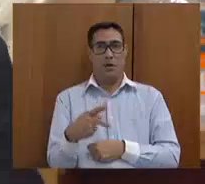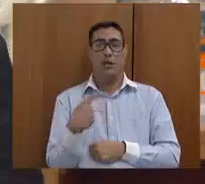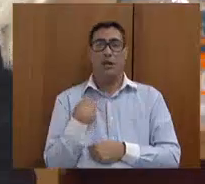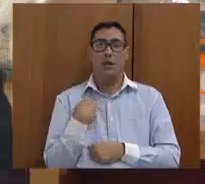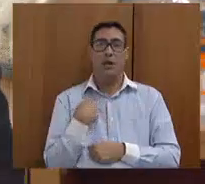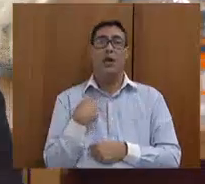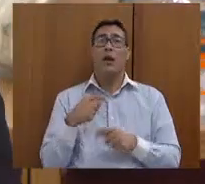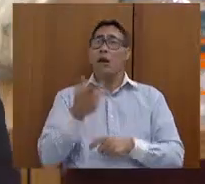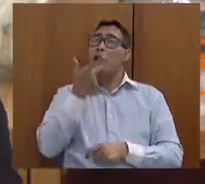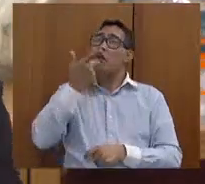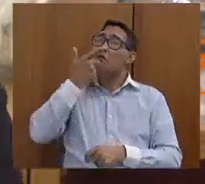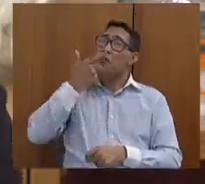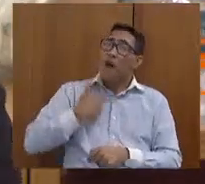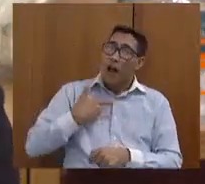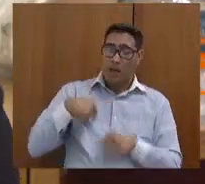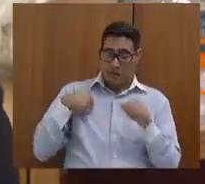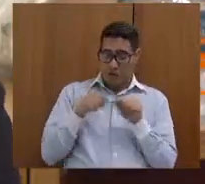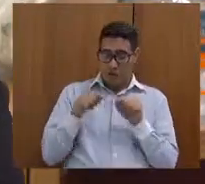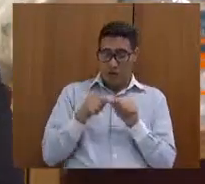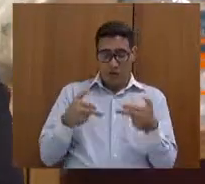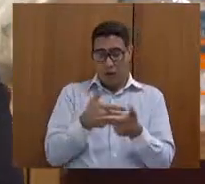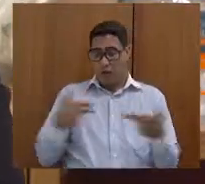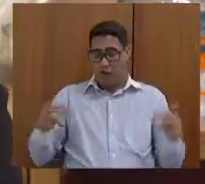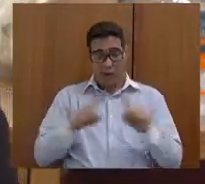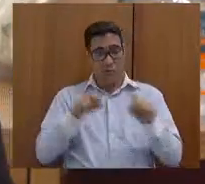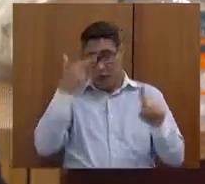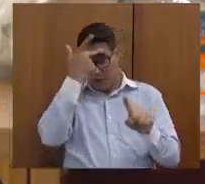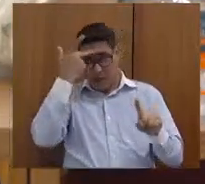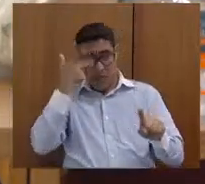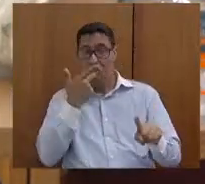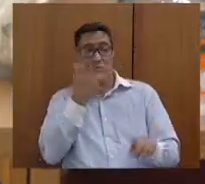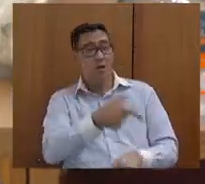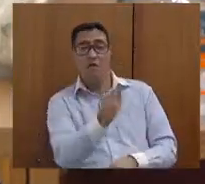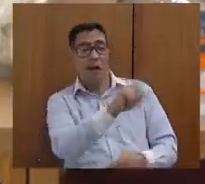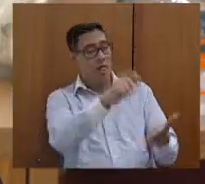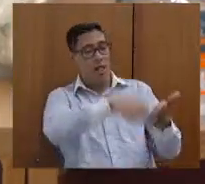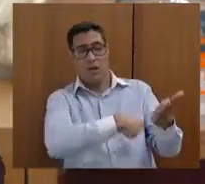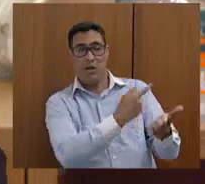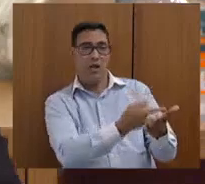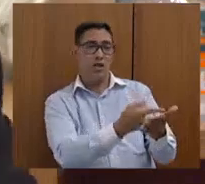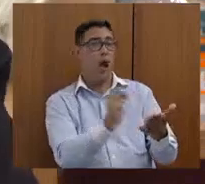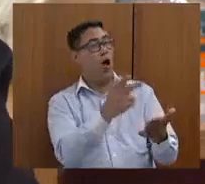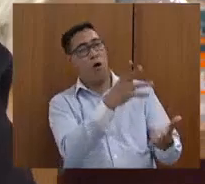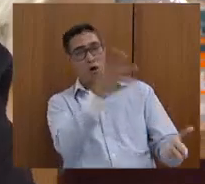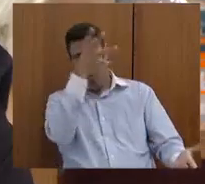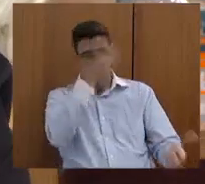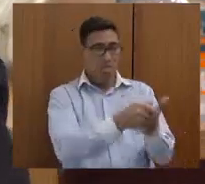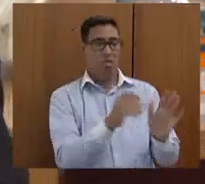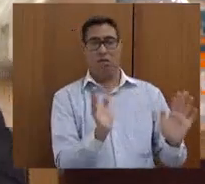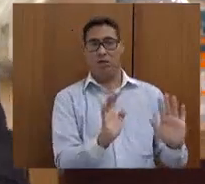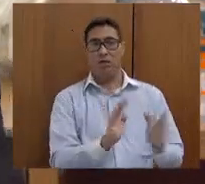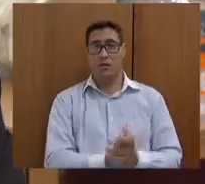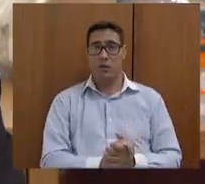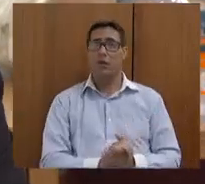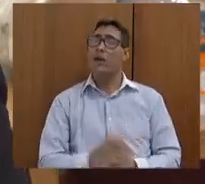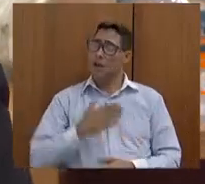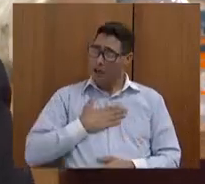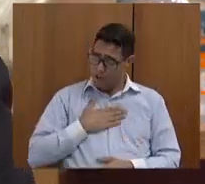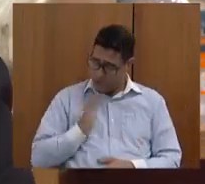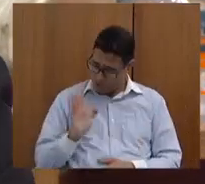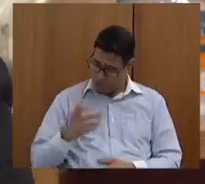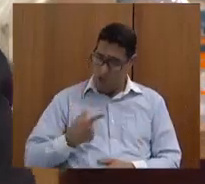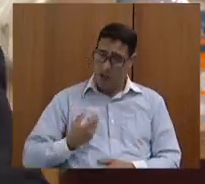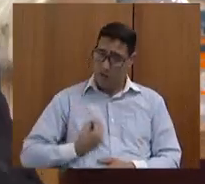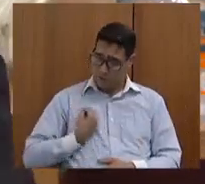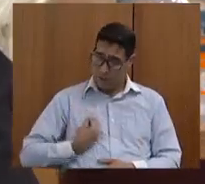as coisas mas ninguém assina ninguém põe lá o CPF e eu como fui gestora sempre costumo dizer